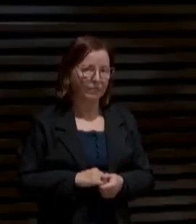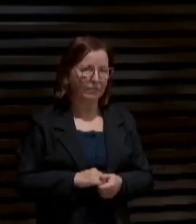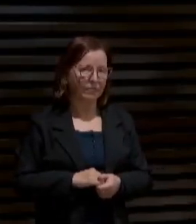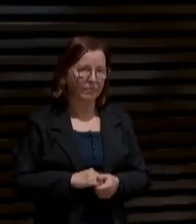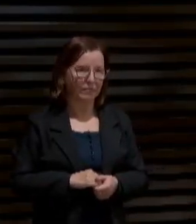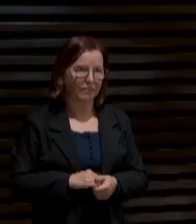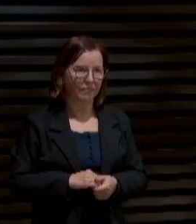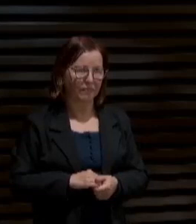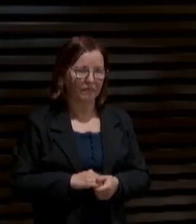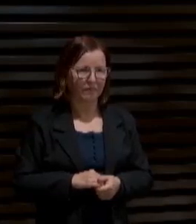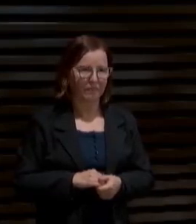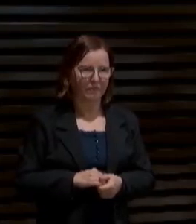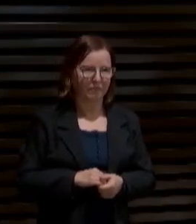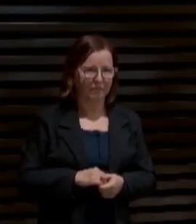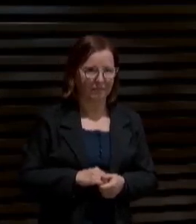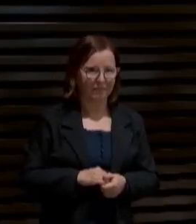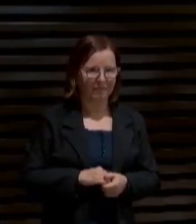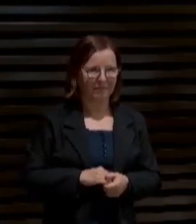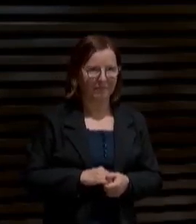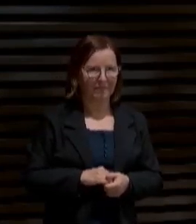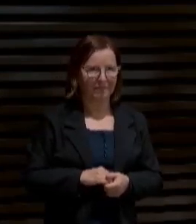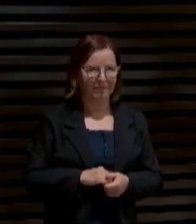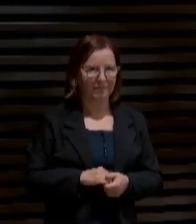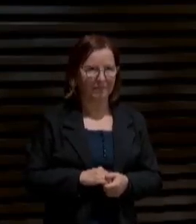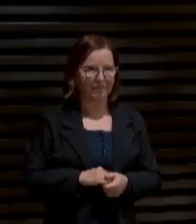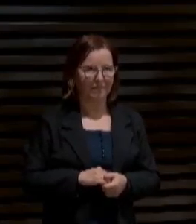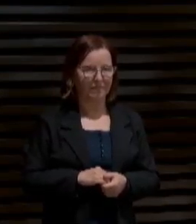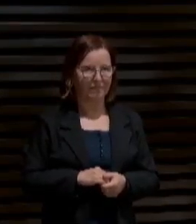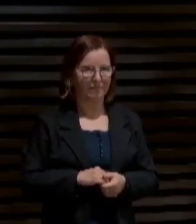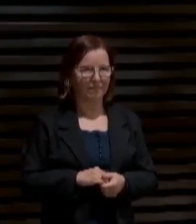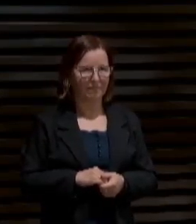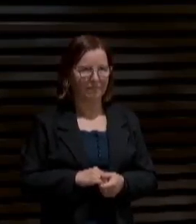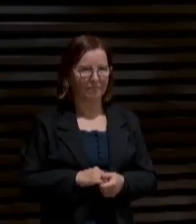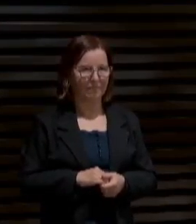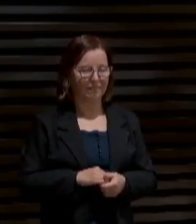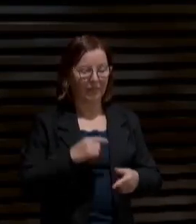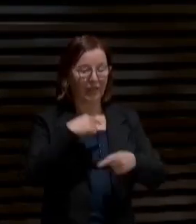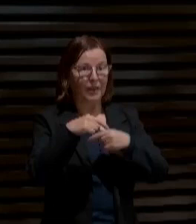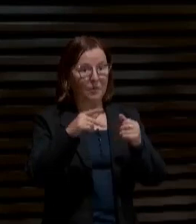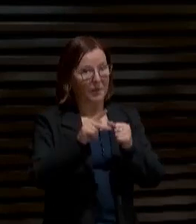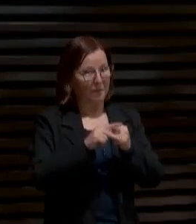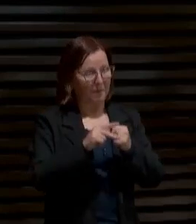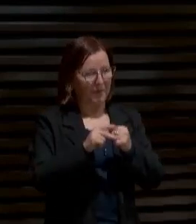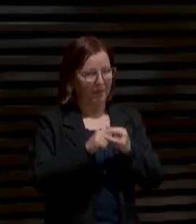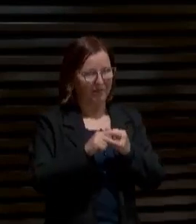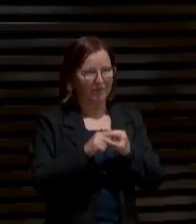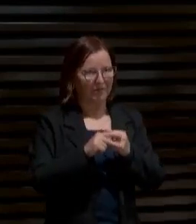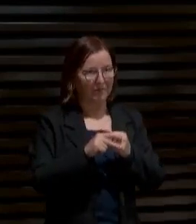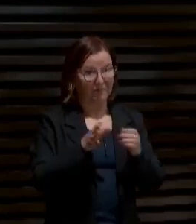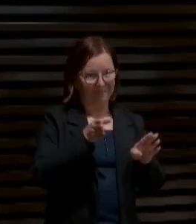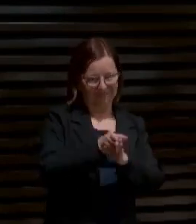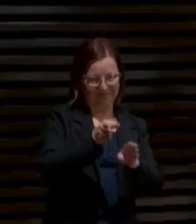E aí E aí e em seguida Pedro Faz uma série de